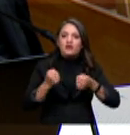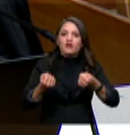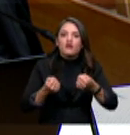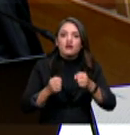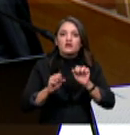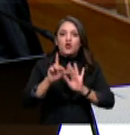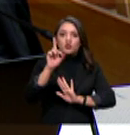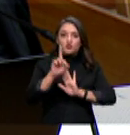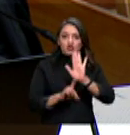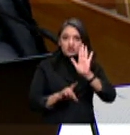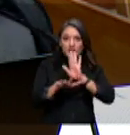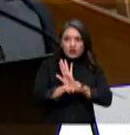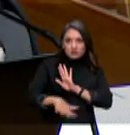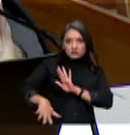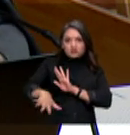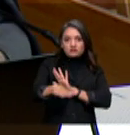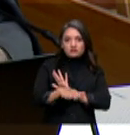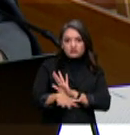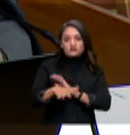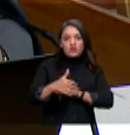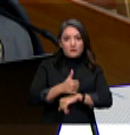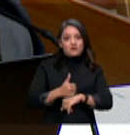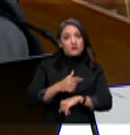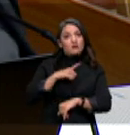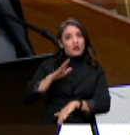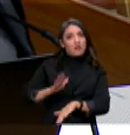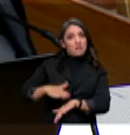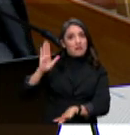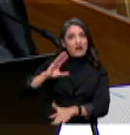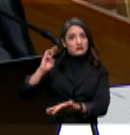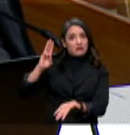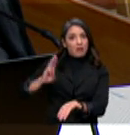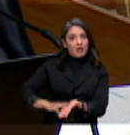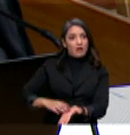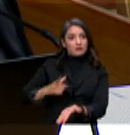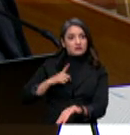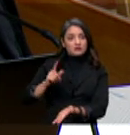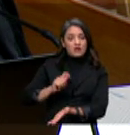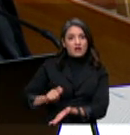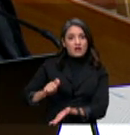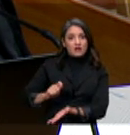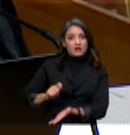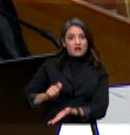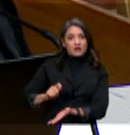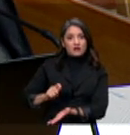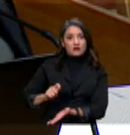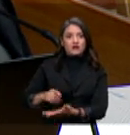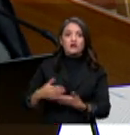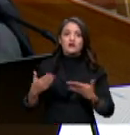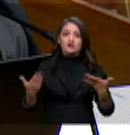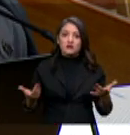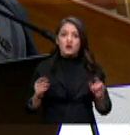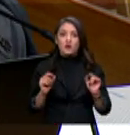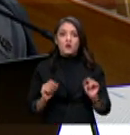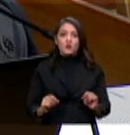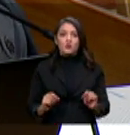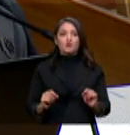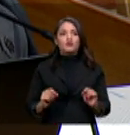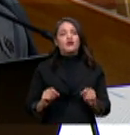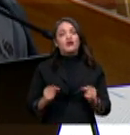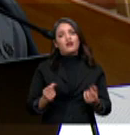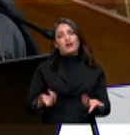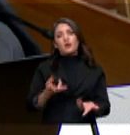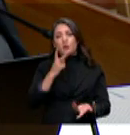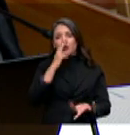direitos daquele segmento tem mais associados. Aqui essa unicidade sindical, a meu ver,